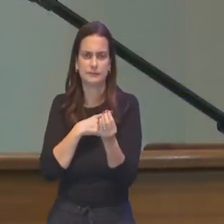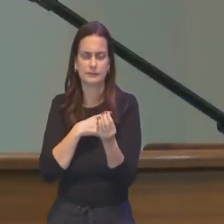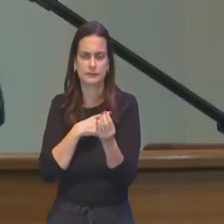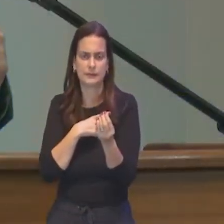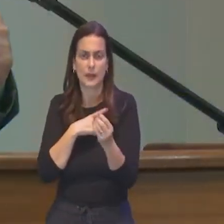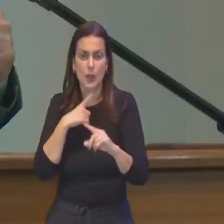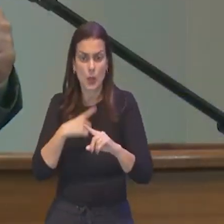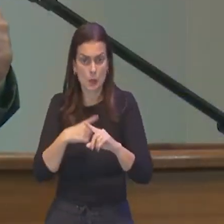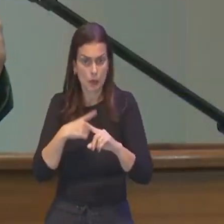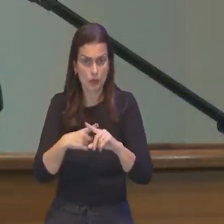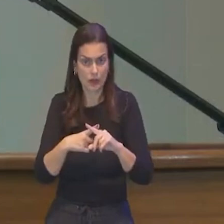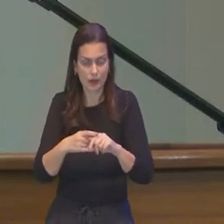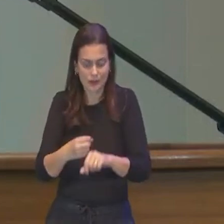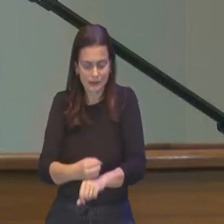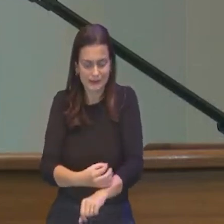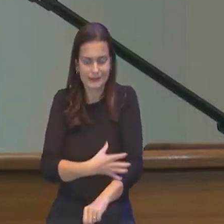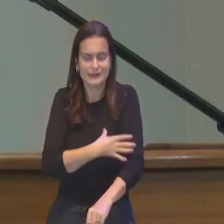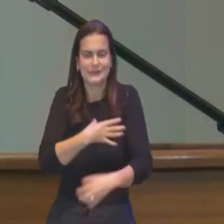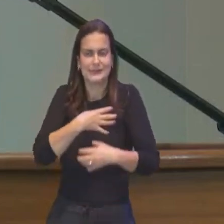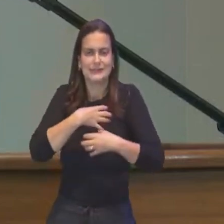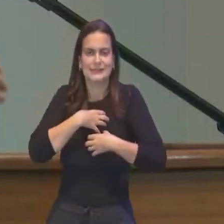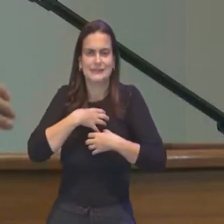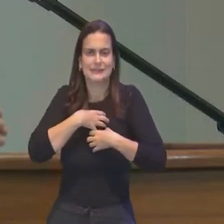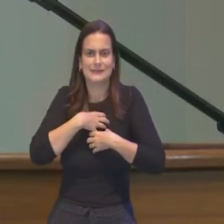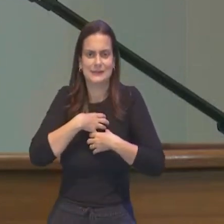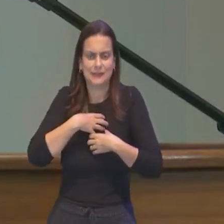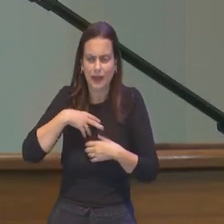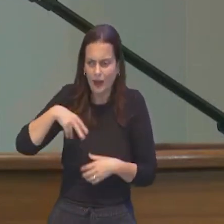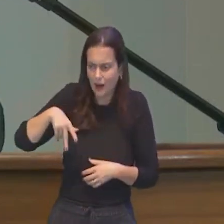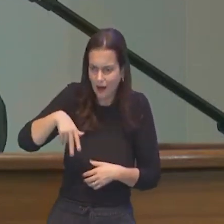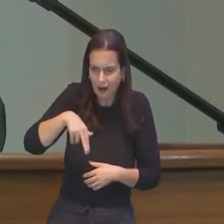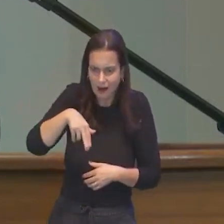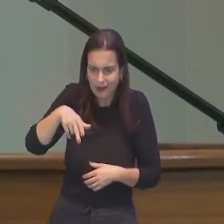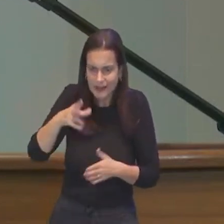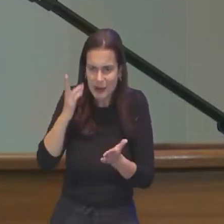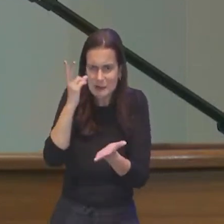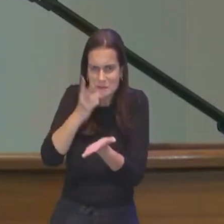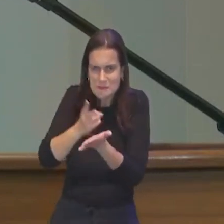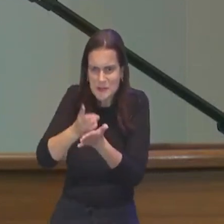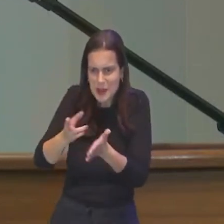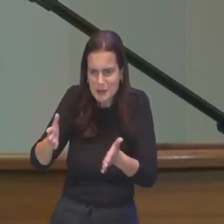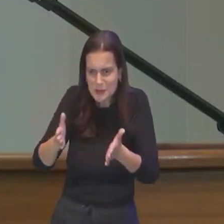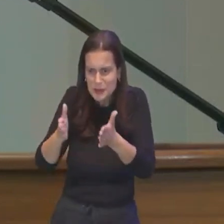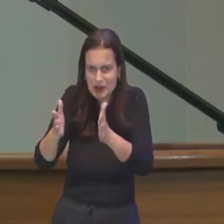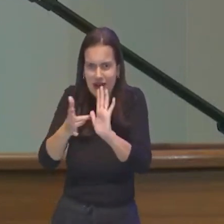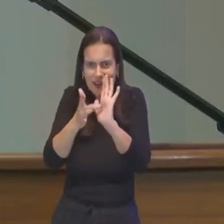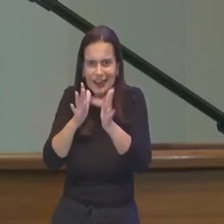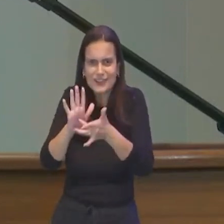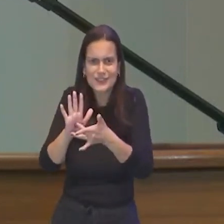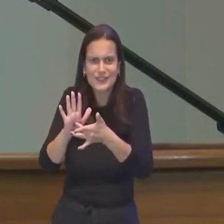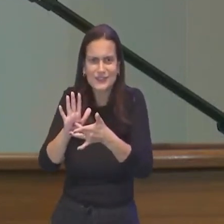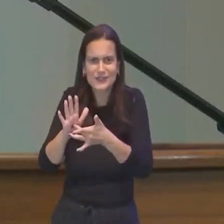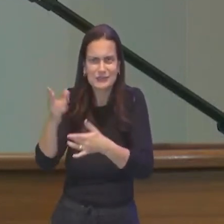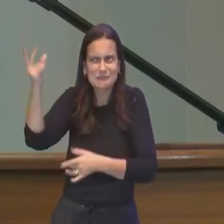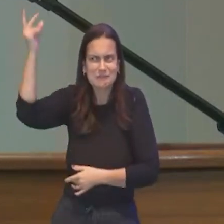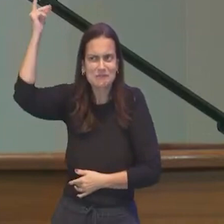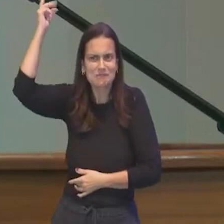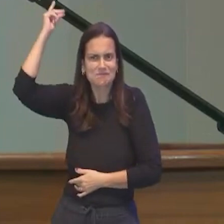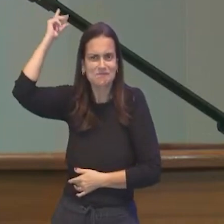Porque é extremamente emocionante você andar pelos lugares que Jesus andou, de